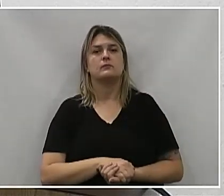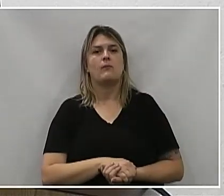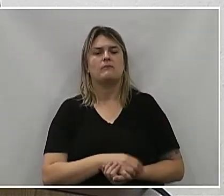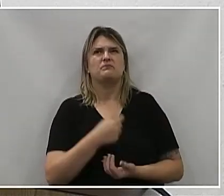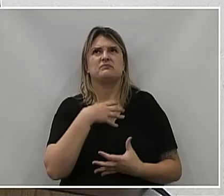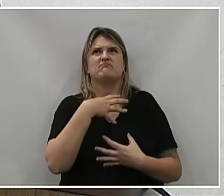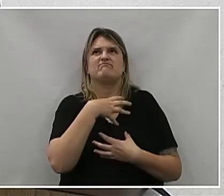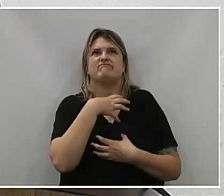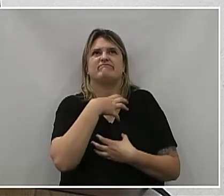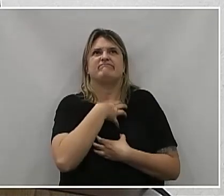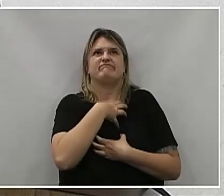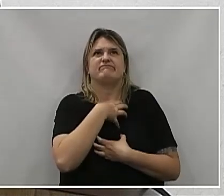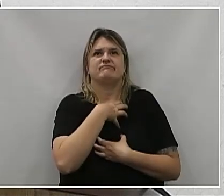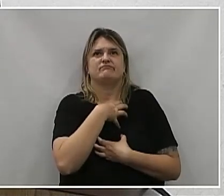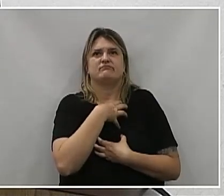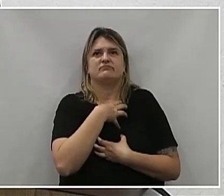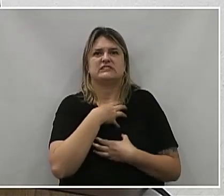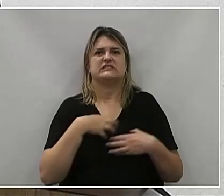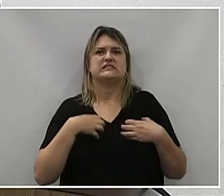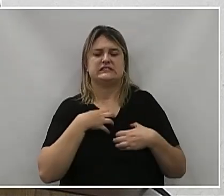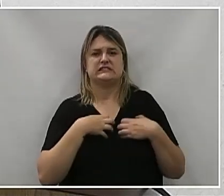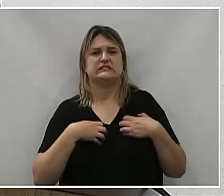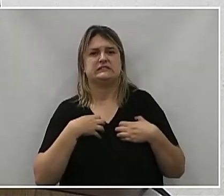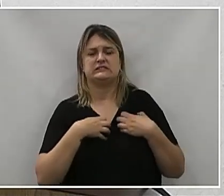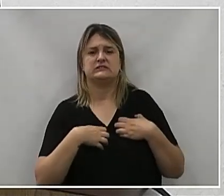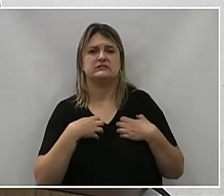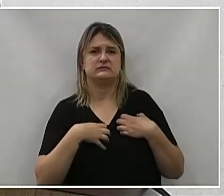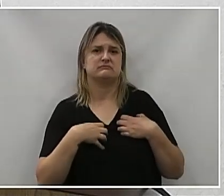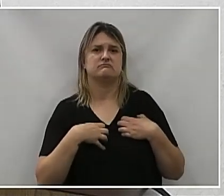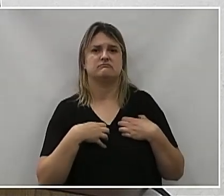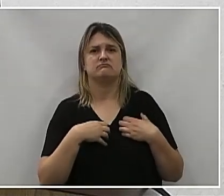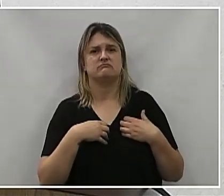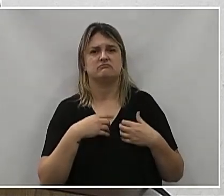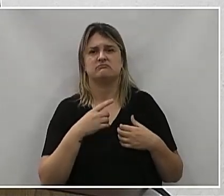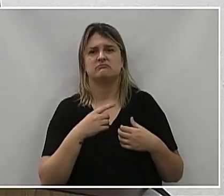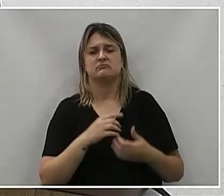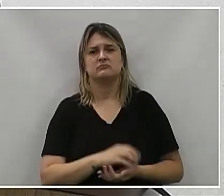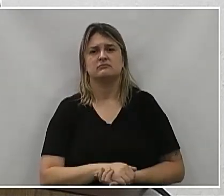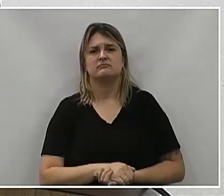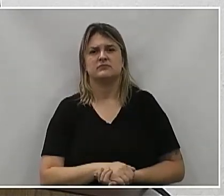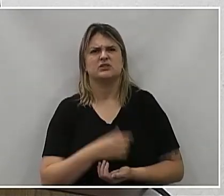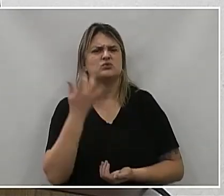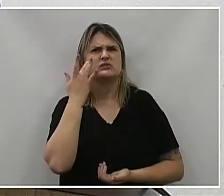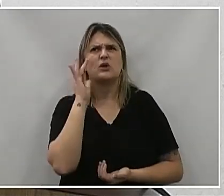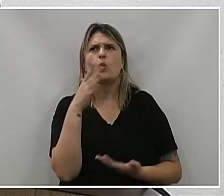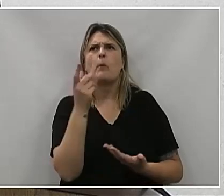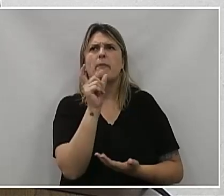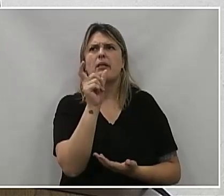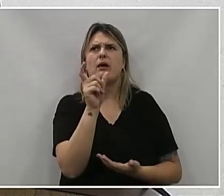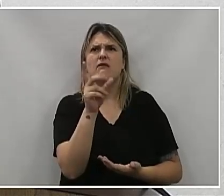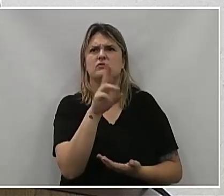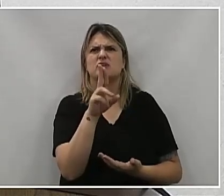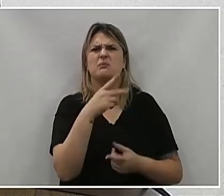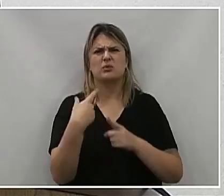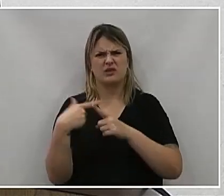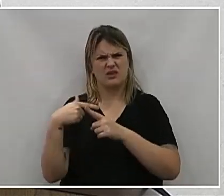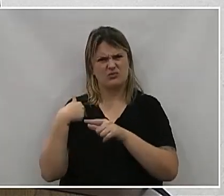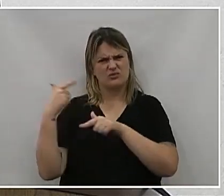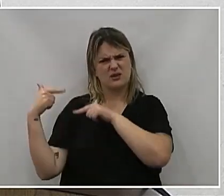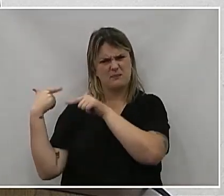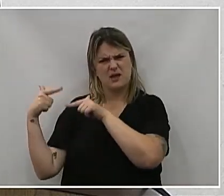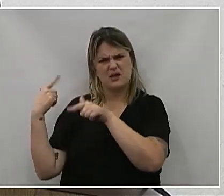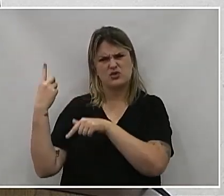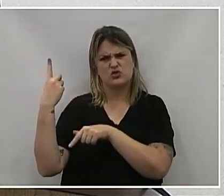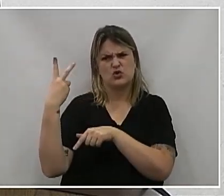Me sinto um pouco, não sei a palavra que posso usar, porque durante 12 anos tenho trabalhado